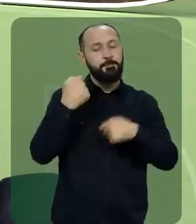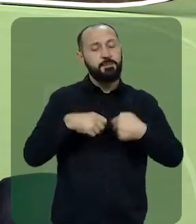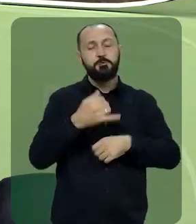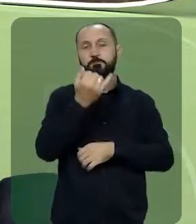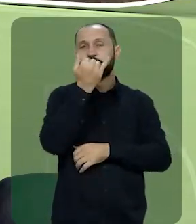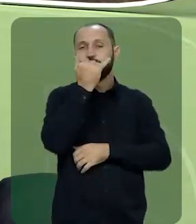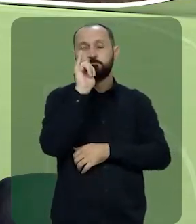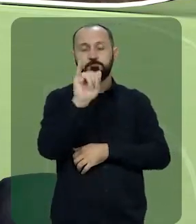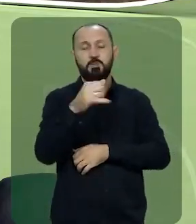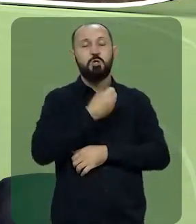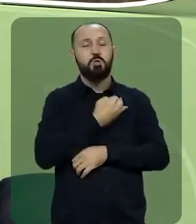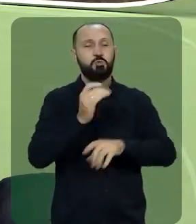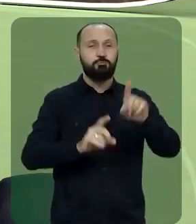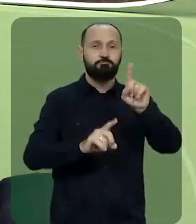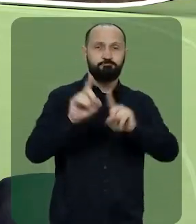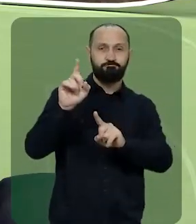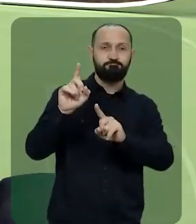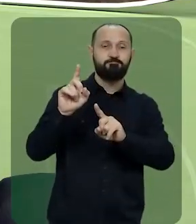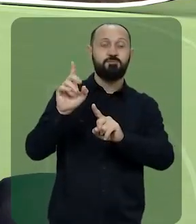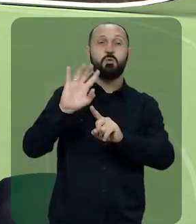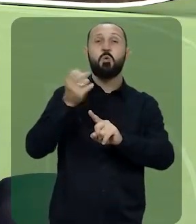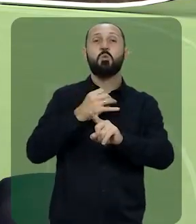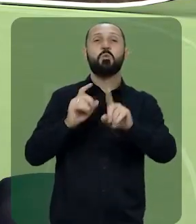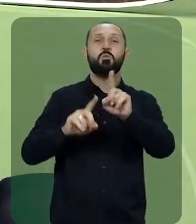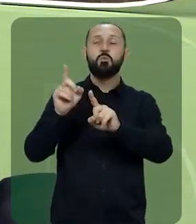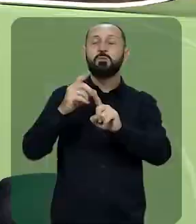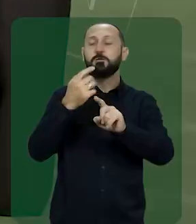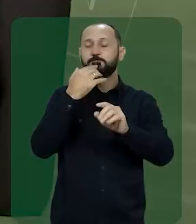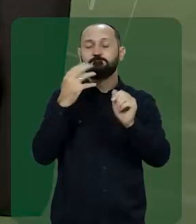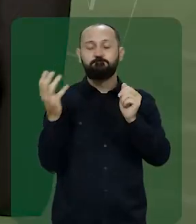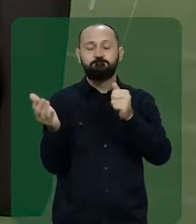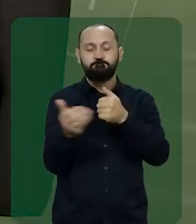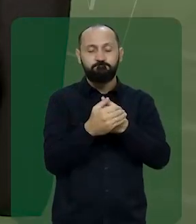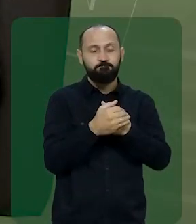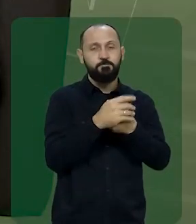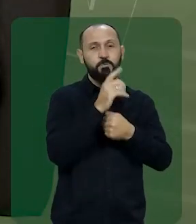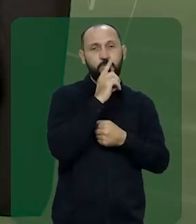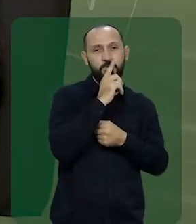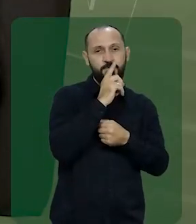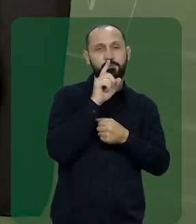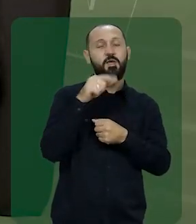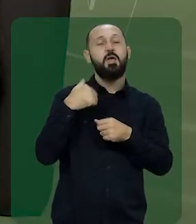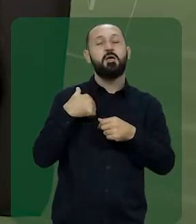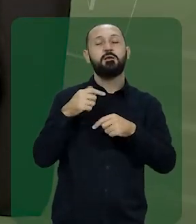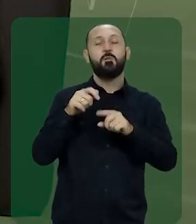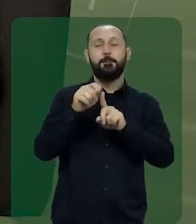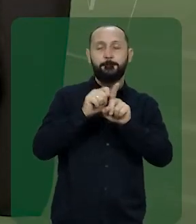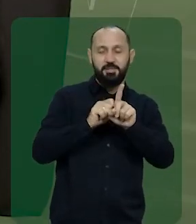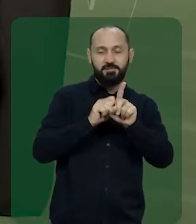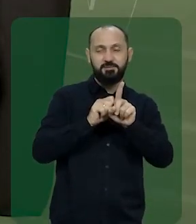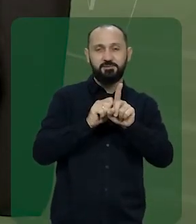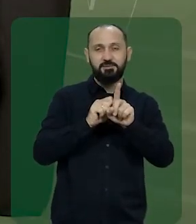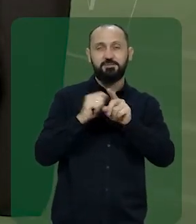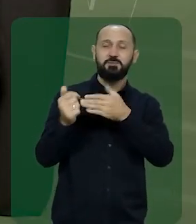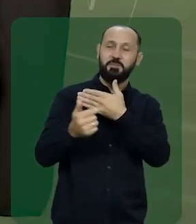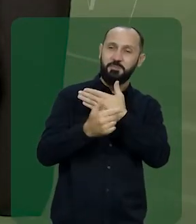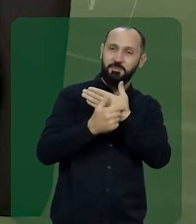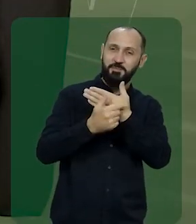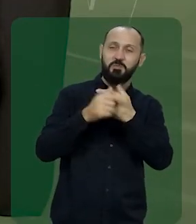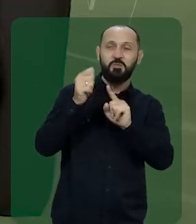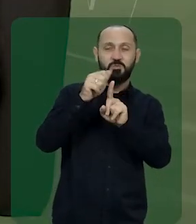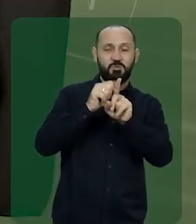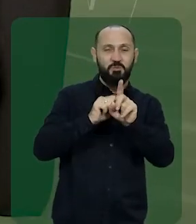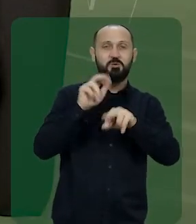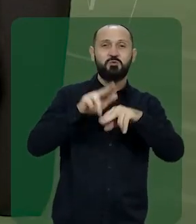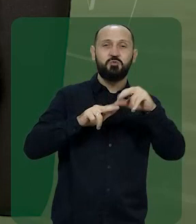Estado, os governos de um modo geral, possam desenvolver ações, a gente precisa, infelizmente, desses